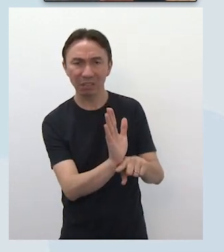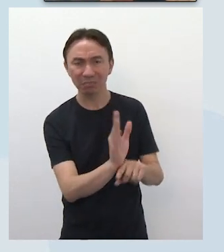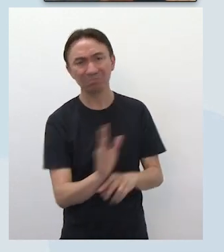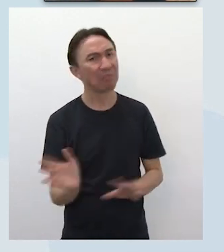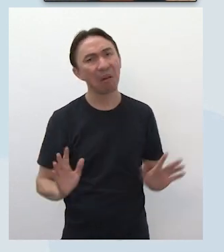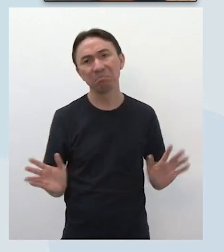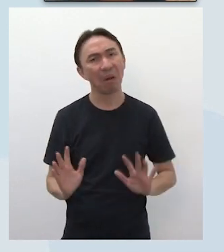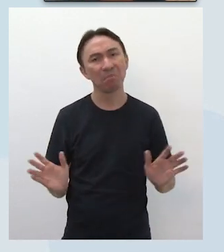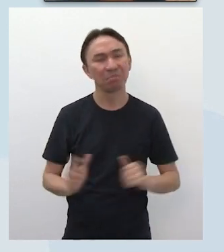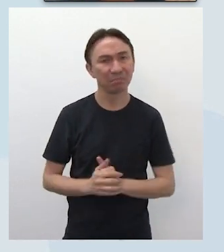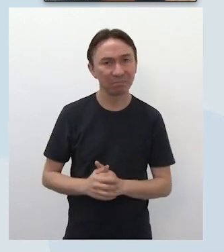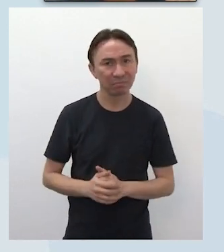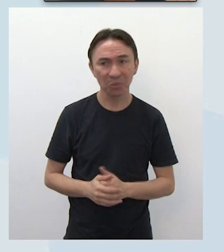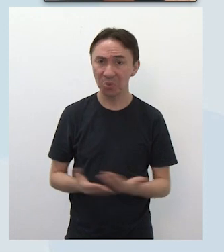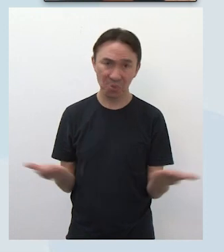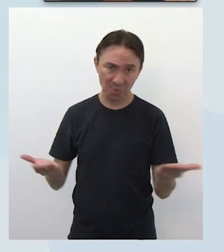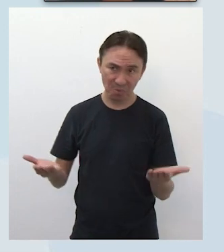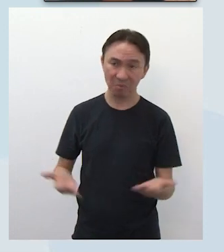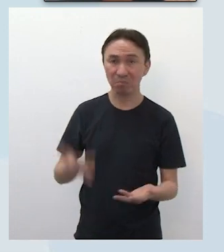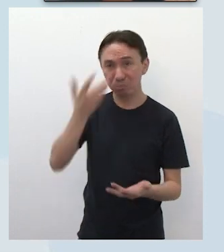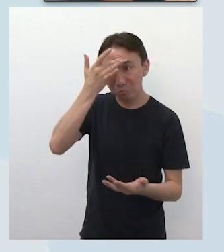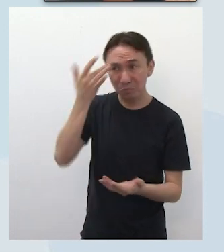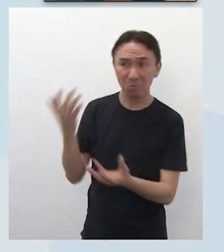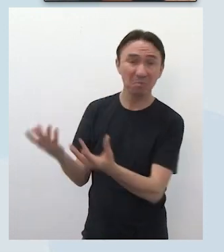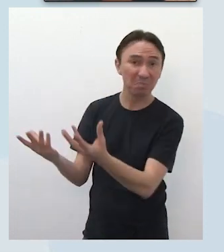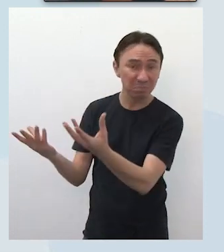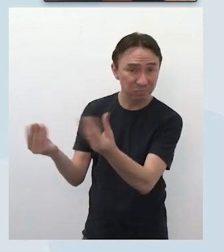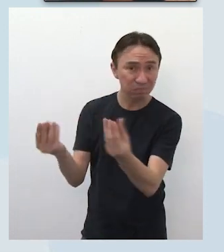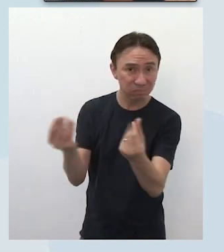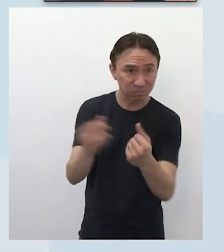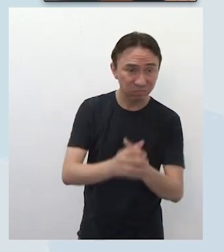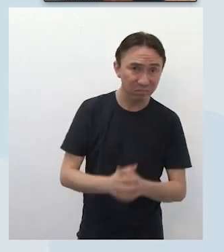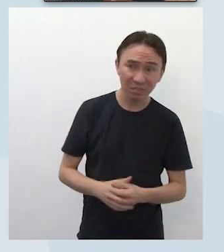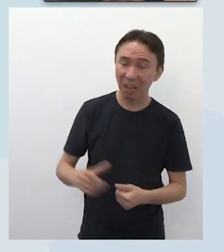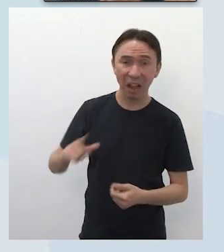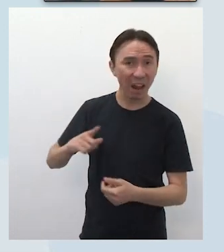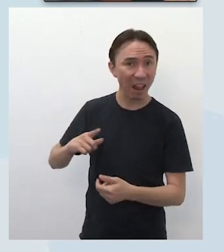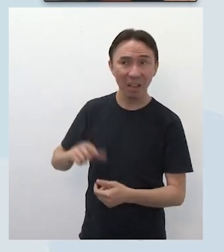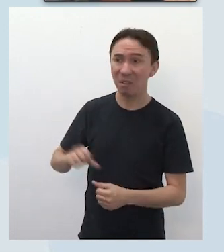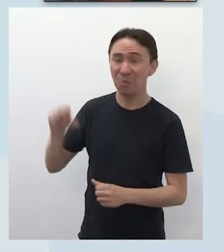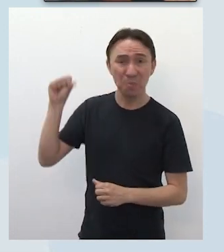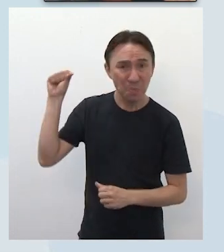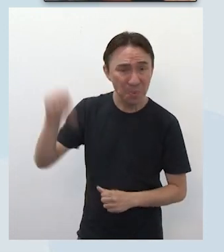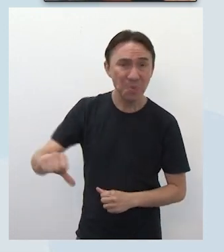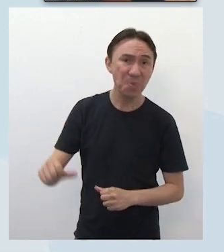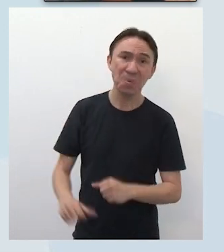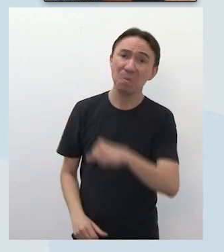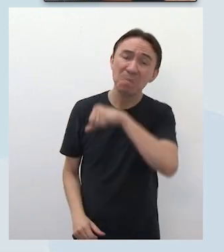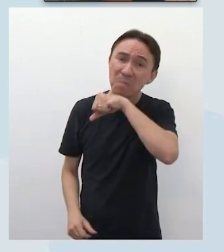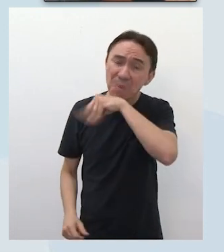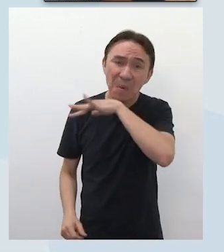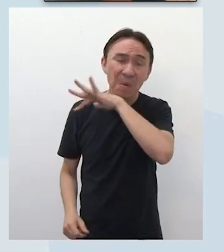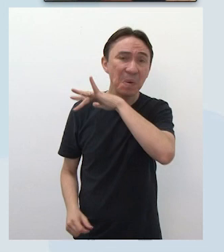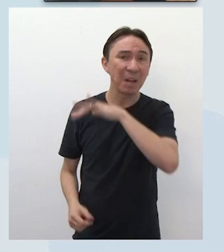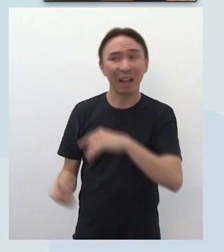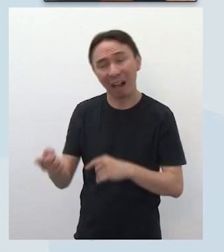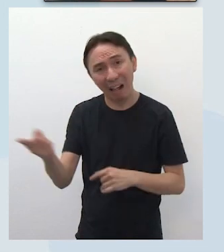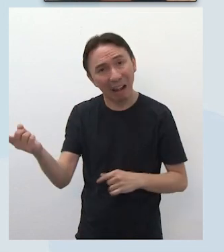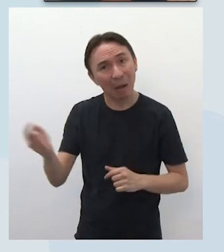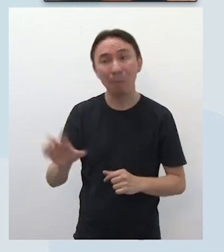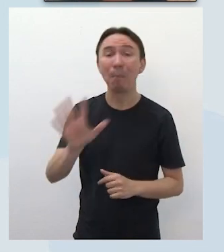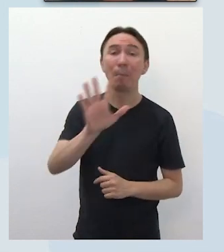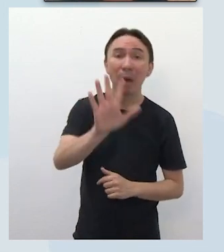que são nocivas à convivência, que eticamente não têm absolutamente nenhum